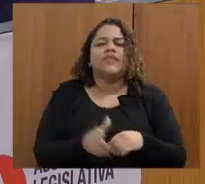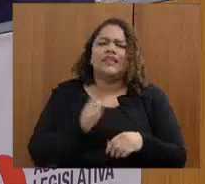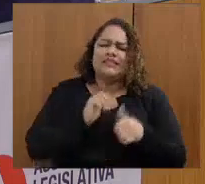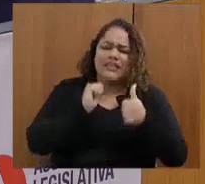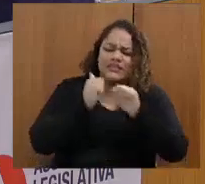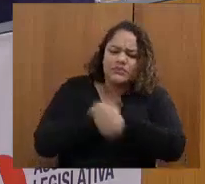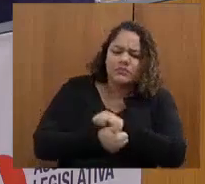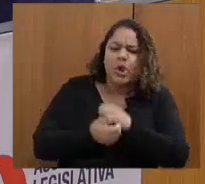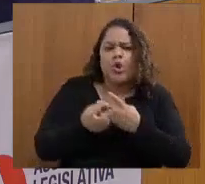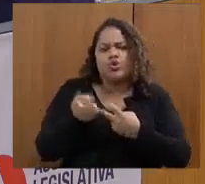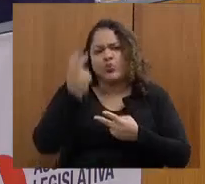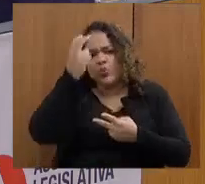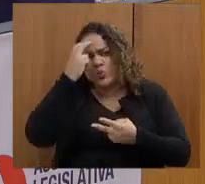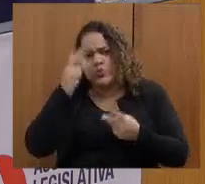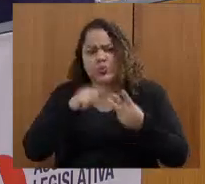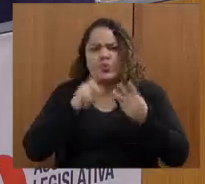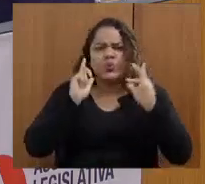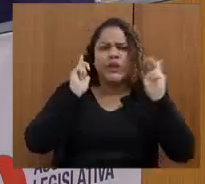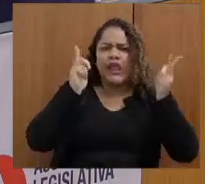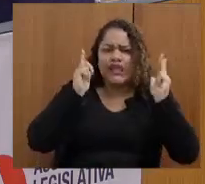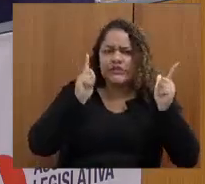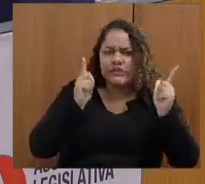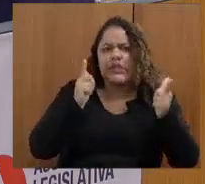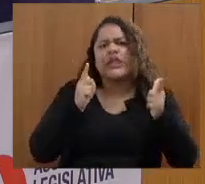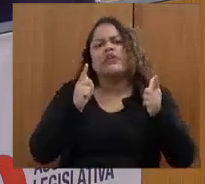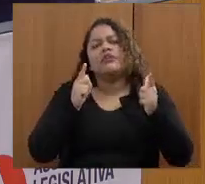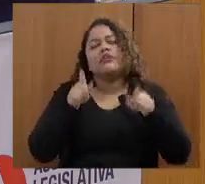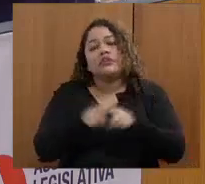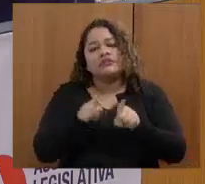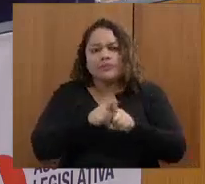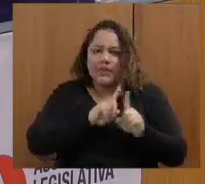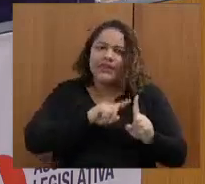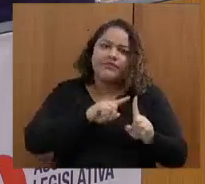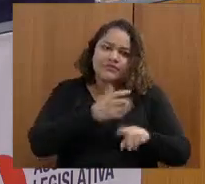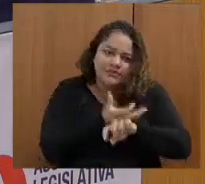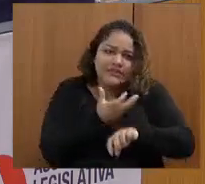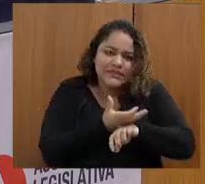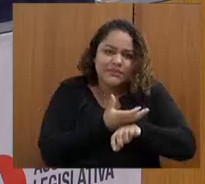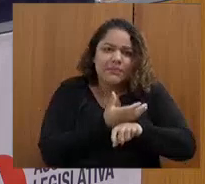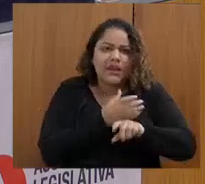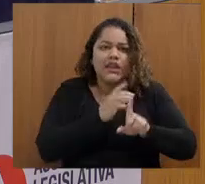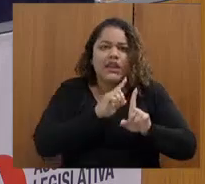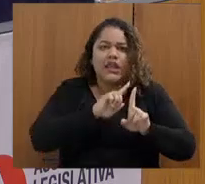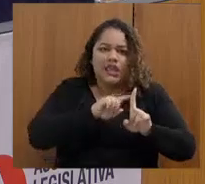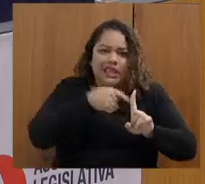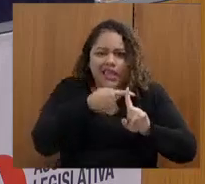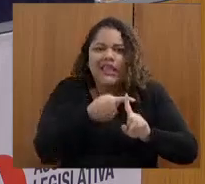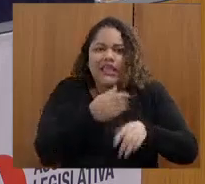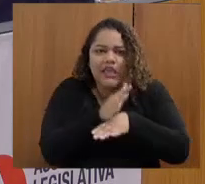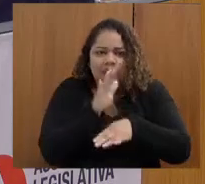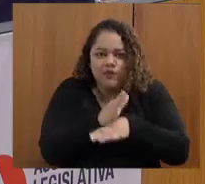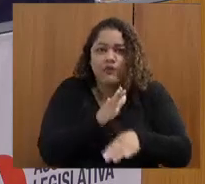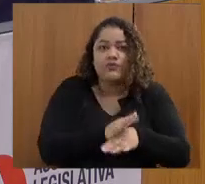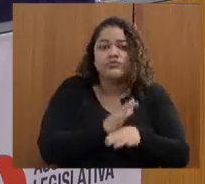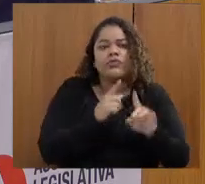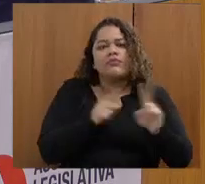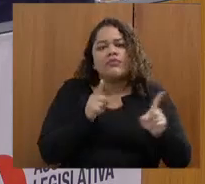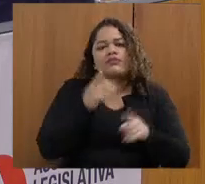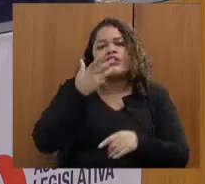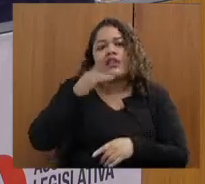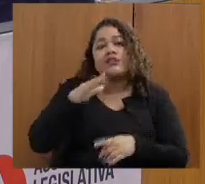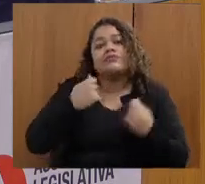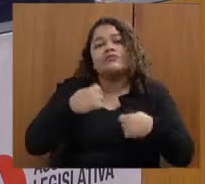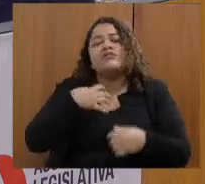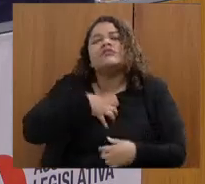tem a cultura E logicamente os reforço escolar mas que a criança sinta prazer do tempo integral e nem sempre isso